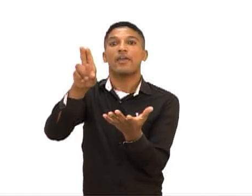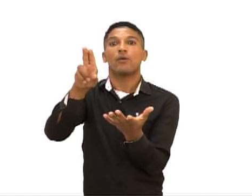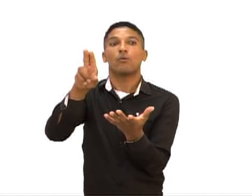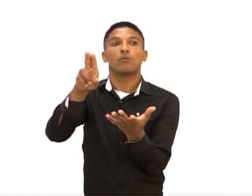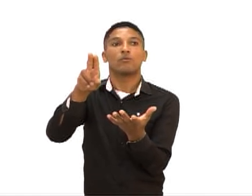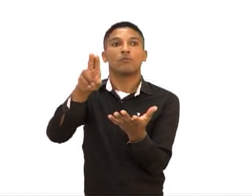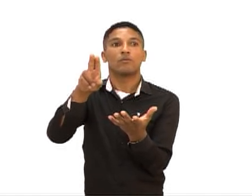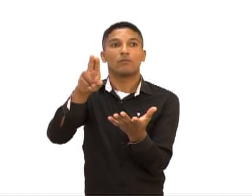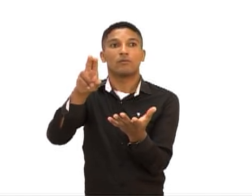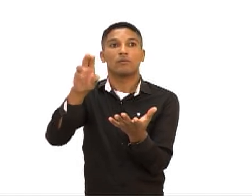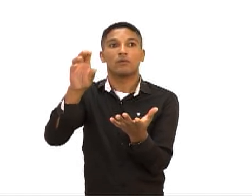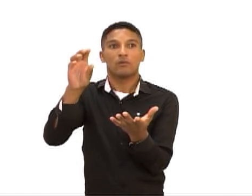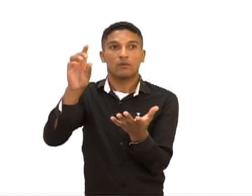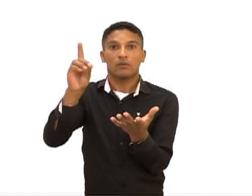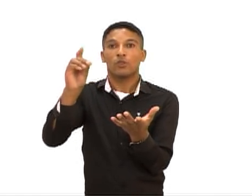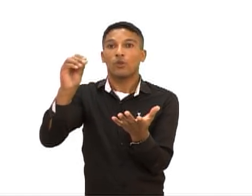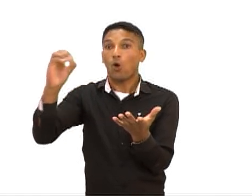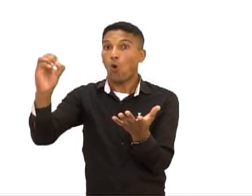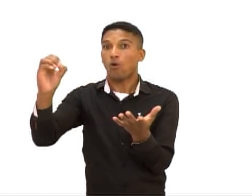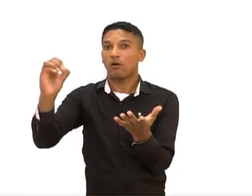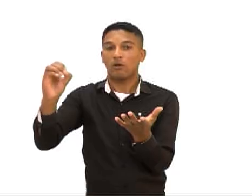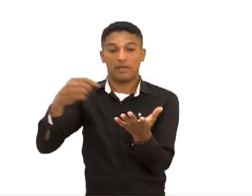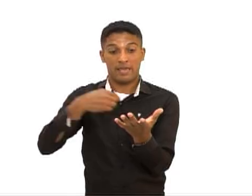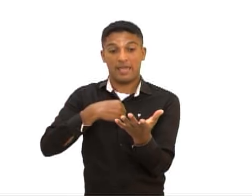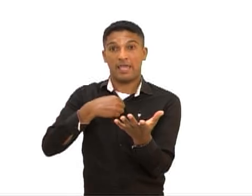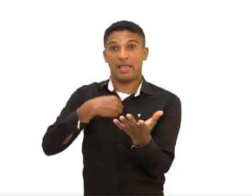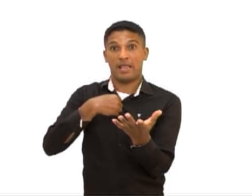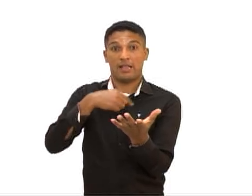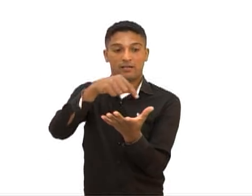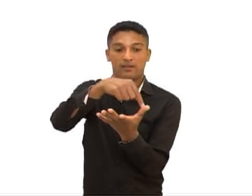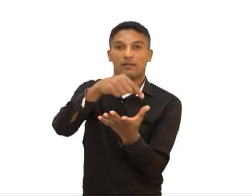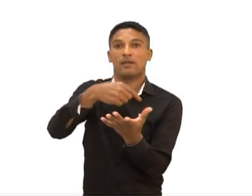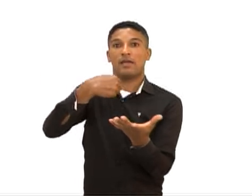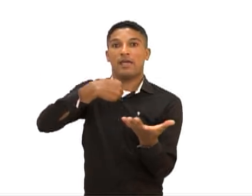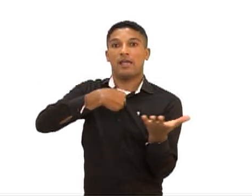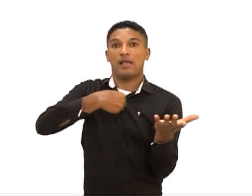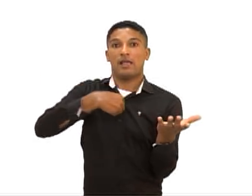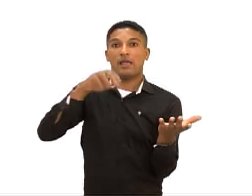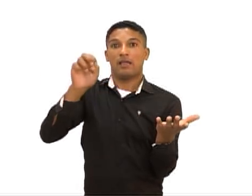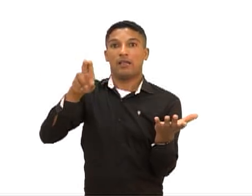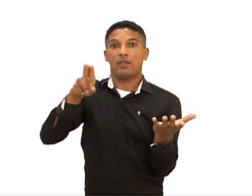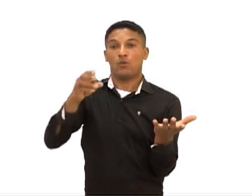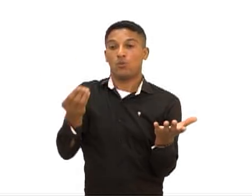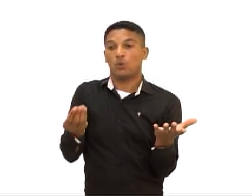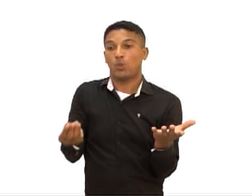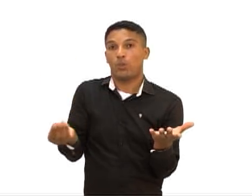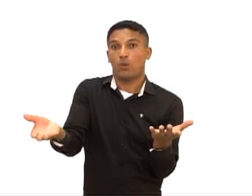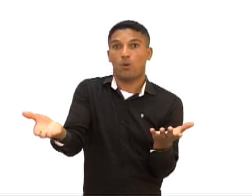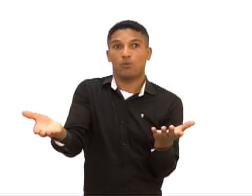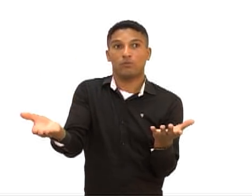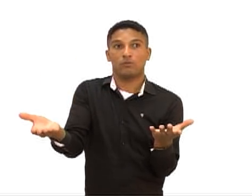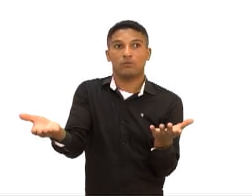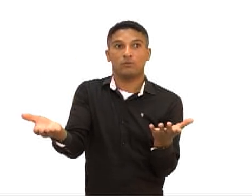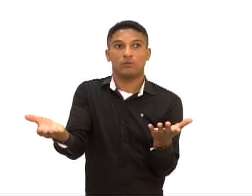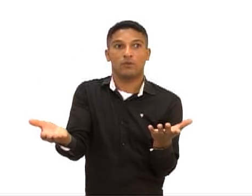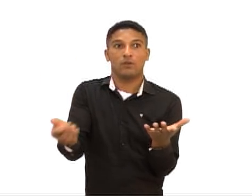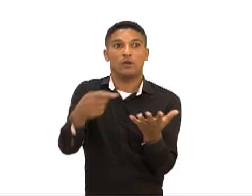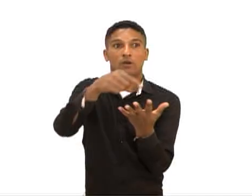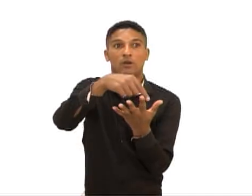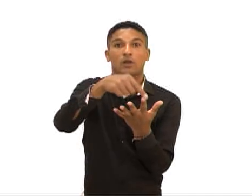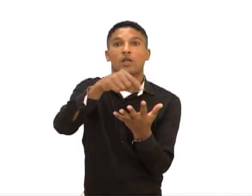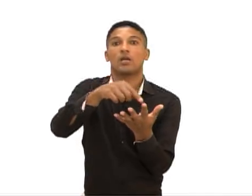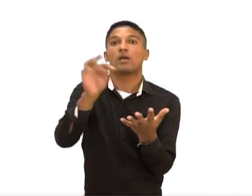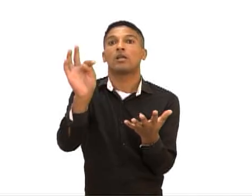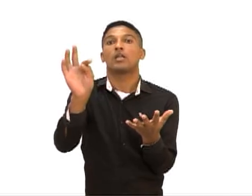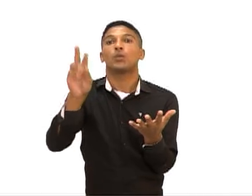tu, sem o S. Na sequência, pega lá a terceira pessoa do singular do